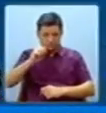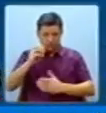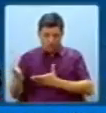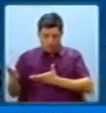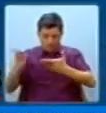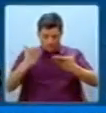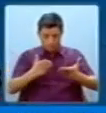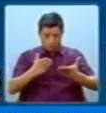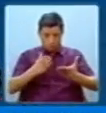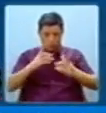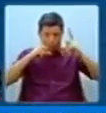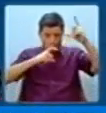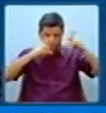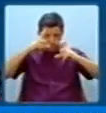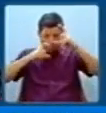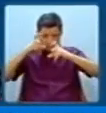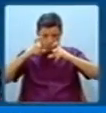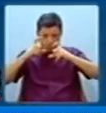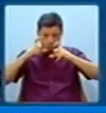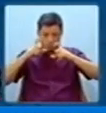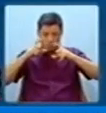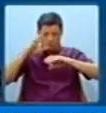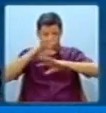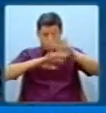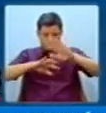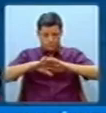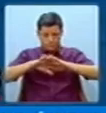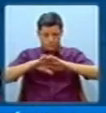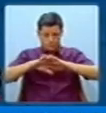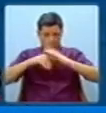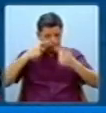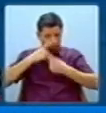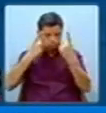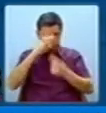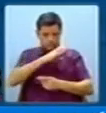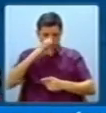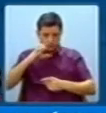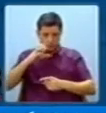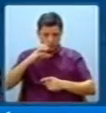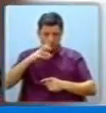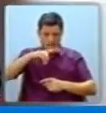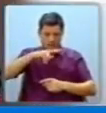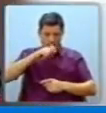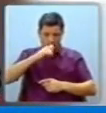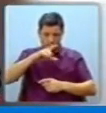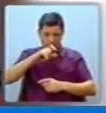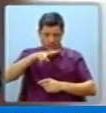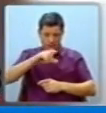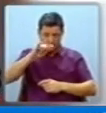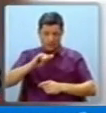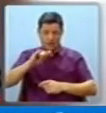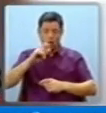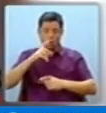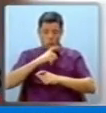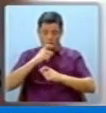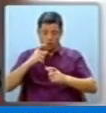a foto de uma astrónoma que fez manchetes um bocadinho por todo o mundo, chama-se Natalie Gosnell, é astrónoma da Universidade do Texas. Ora,